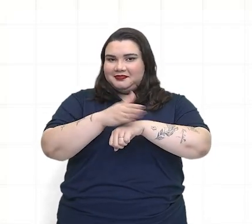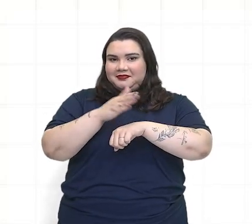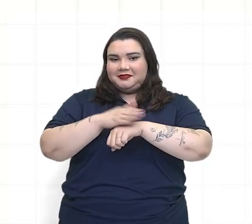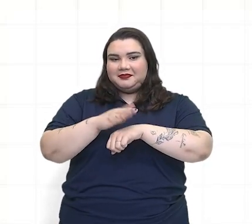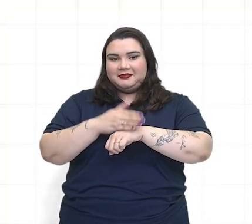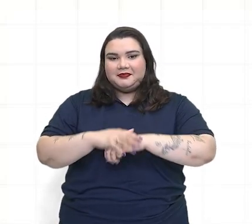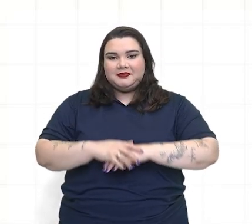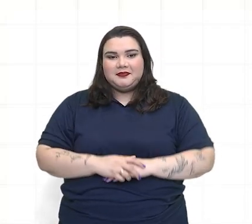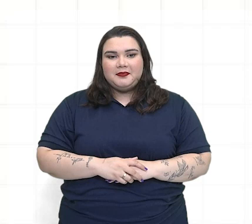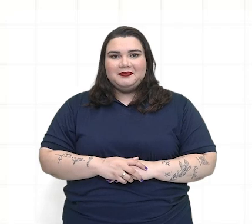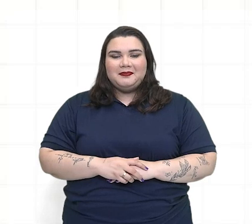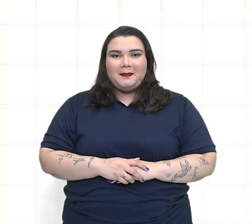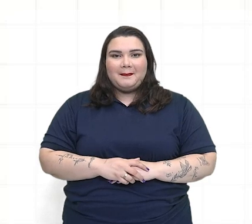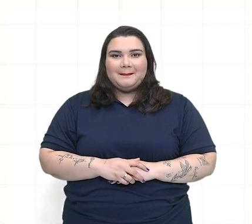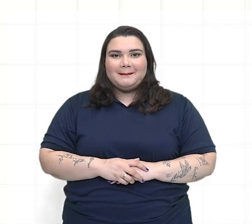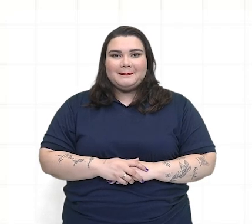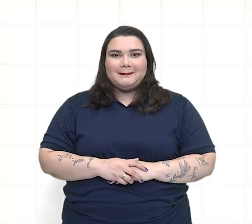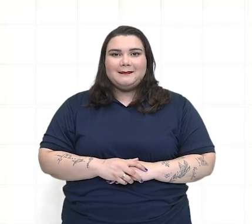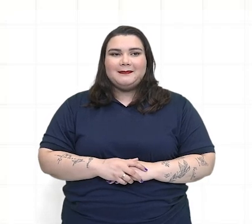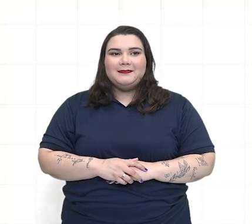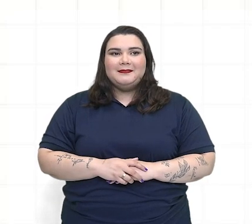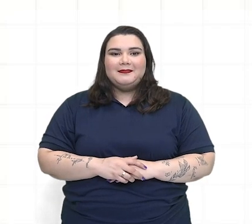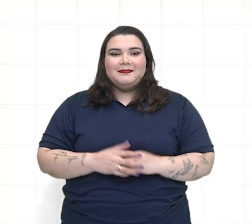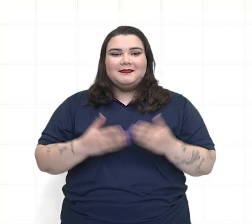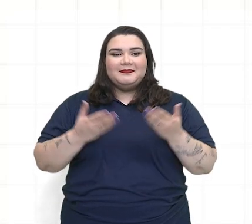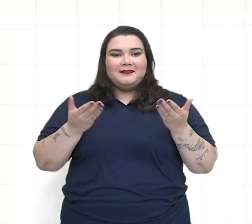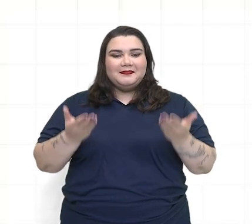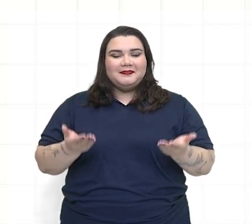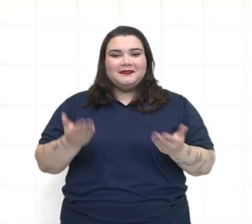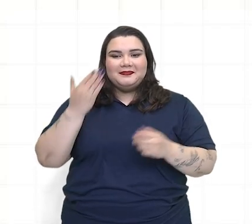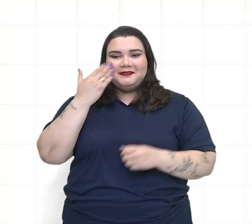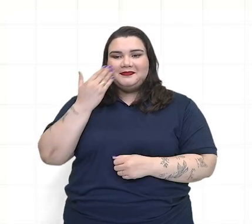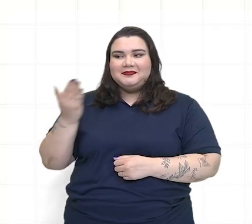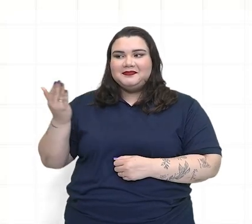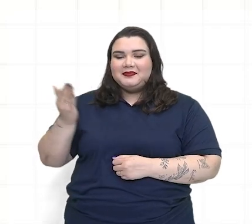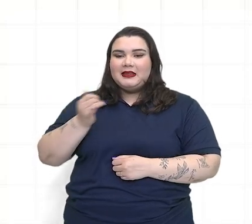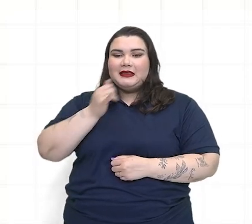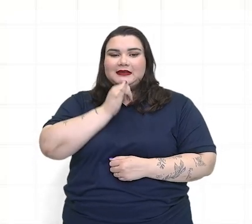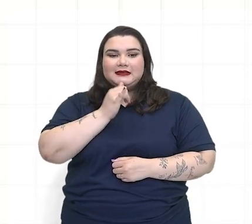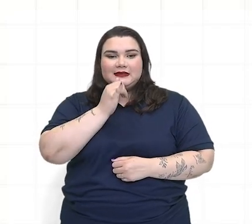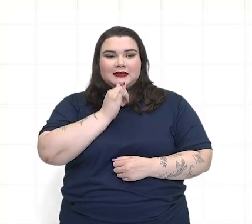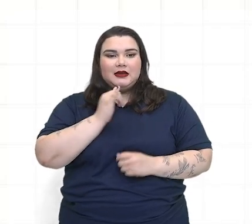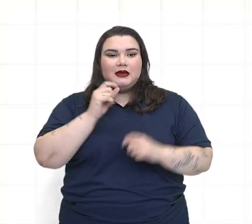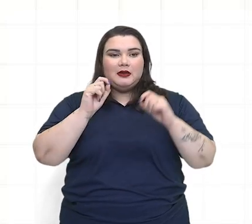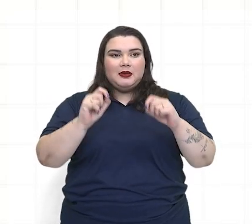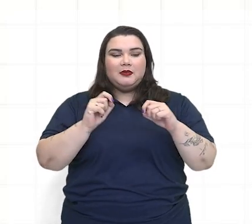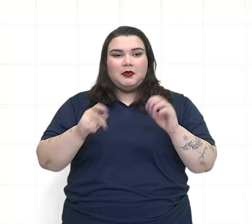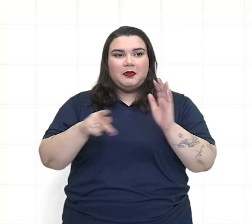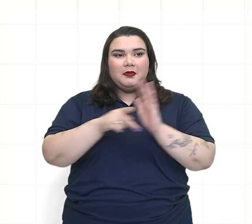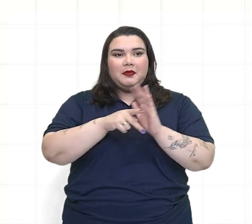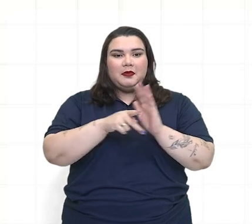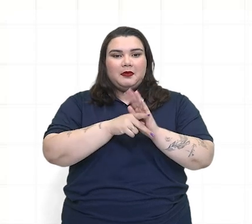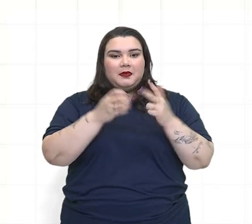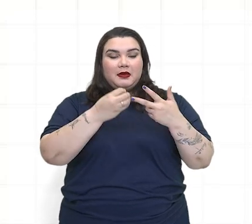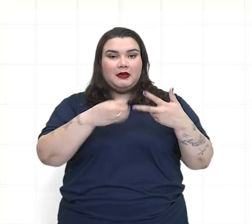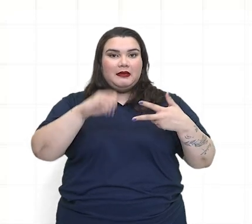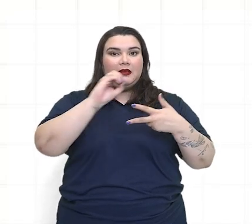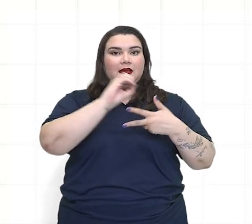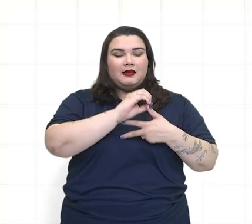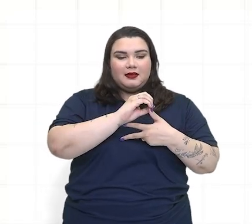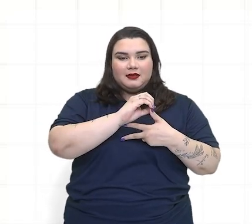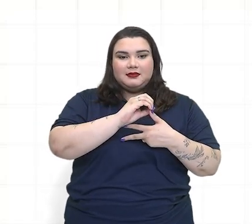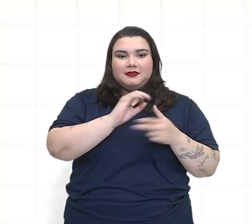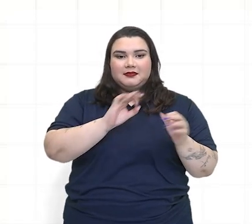pouco? Vamos lá. Temos um exemplo aqui, extraído do Enem, olha só. Os nossos alunos